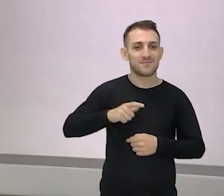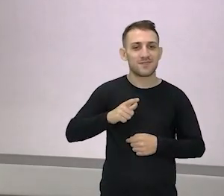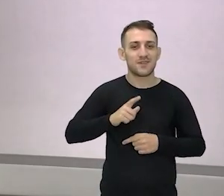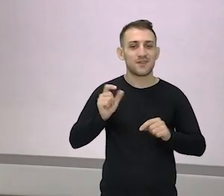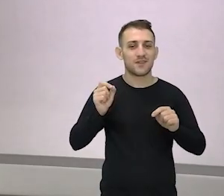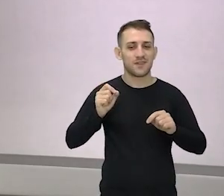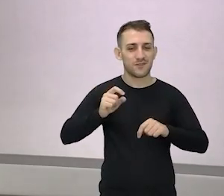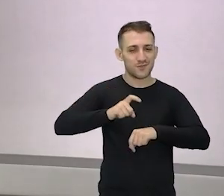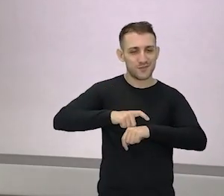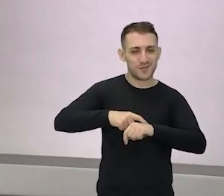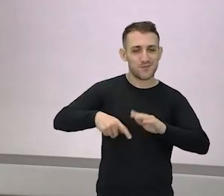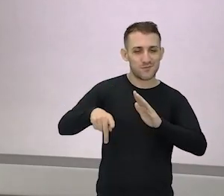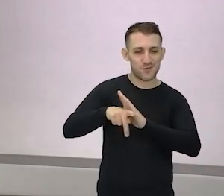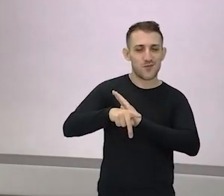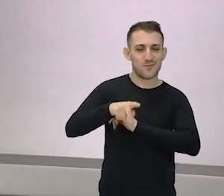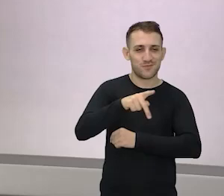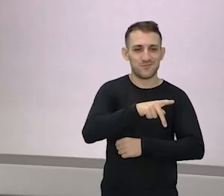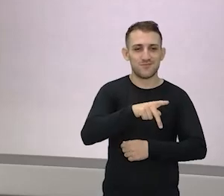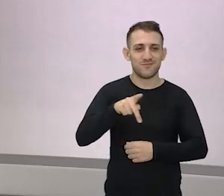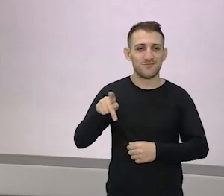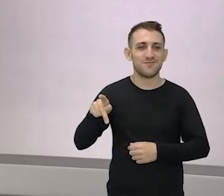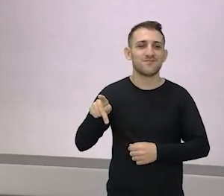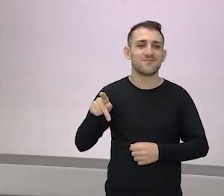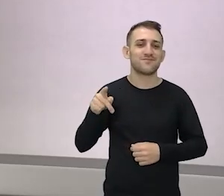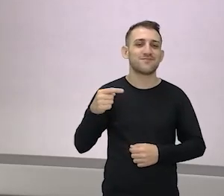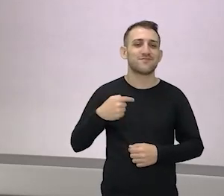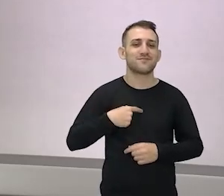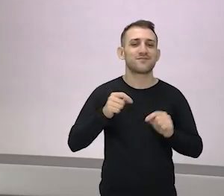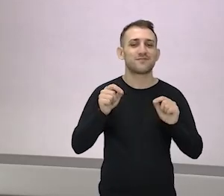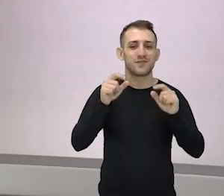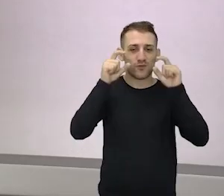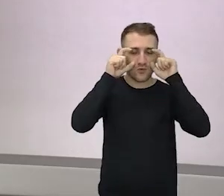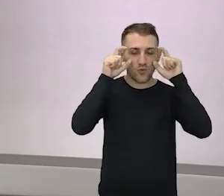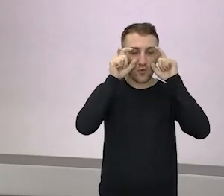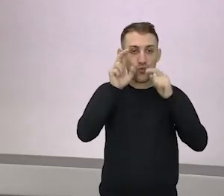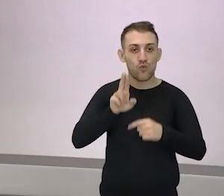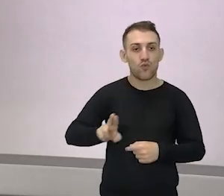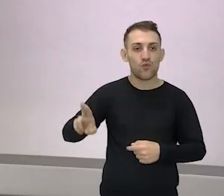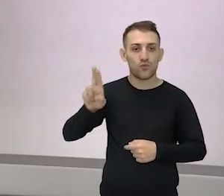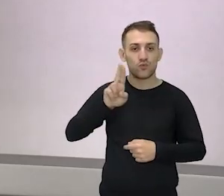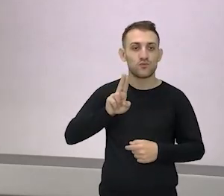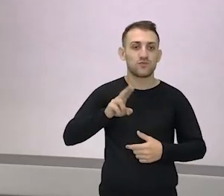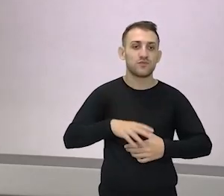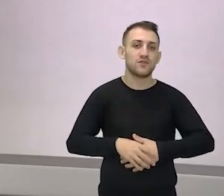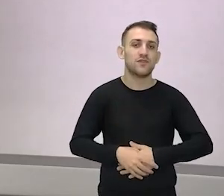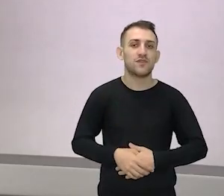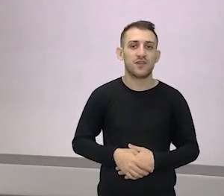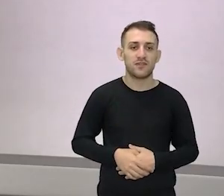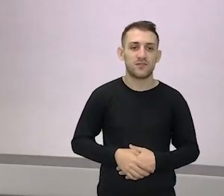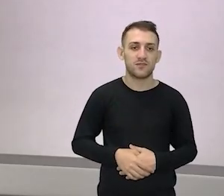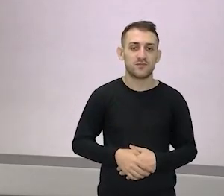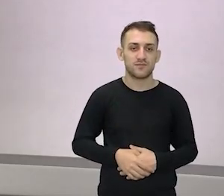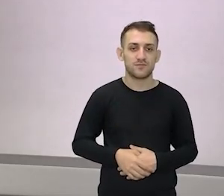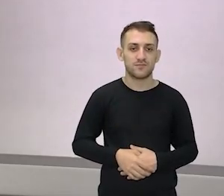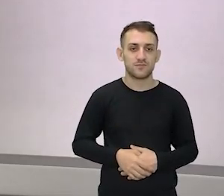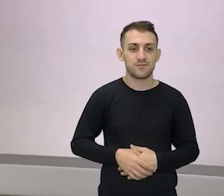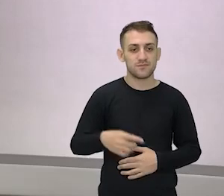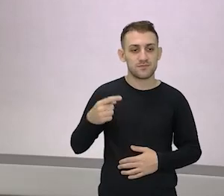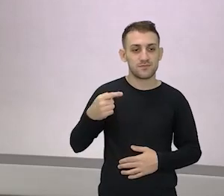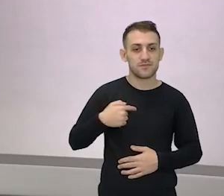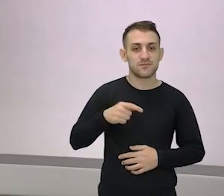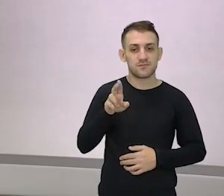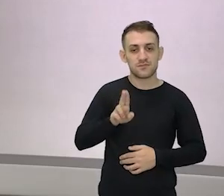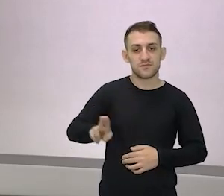meu tempo de magistério. Uso óculos, né, para correção de miopia e astigmatismo. Estou vestindo